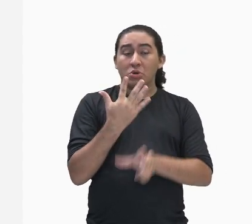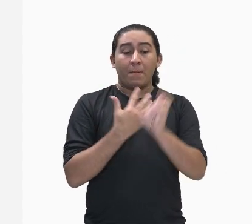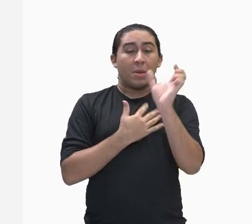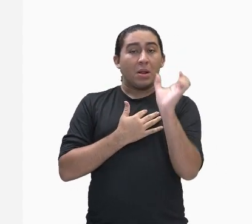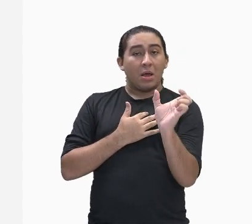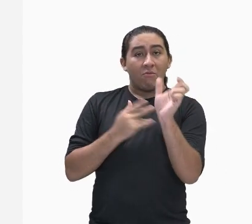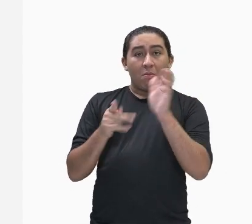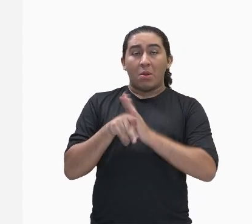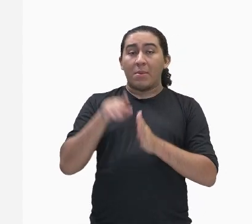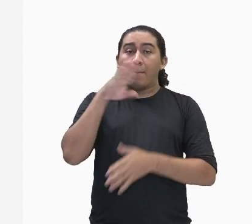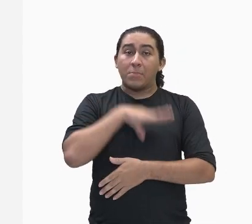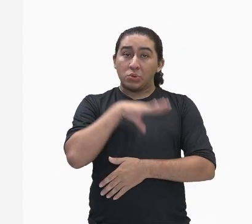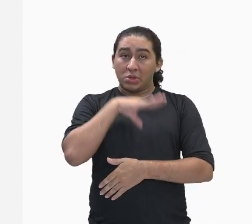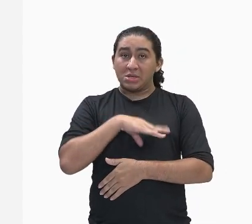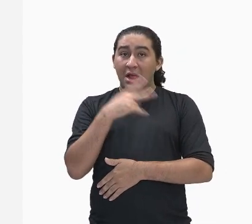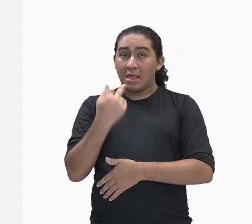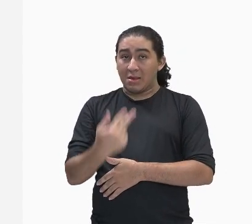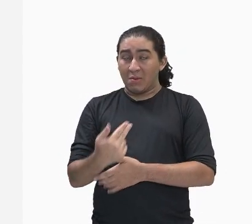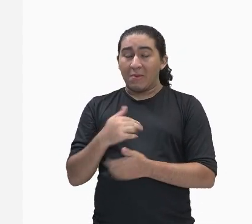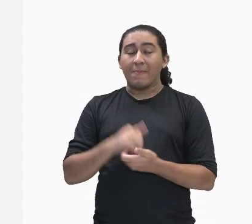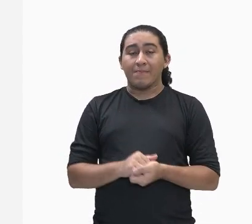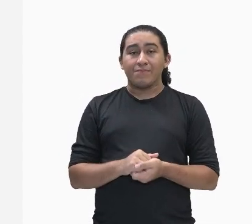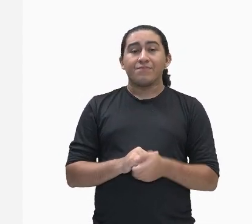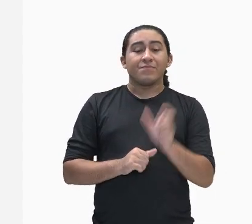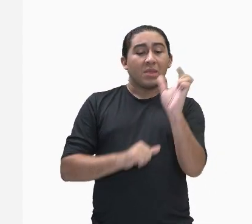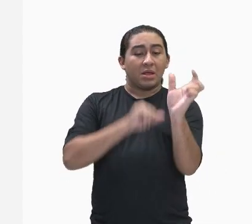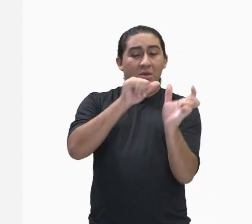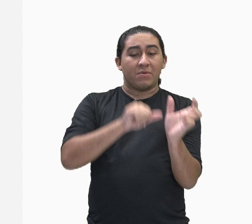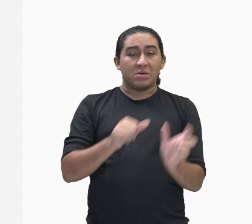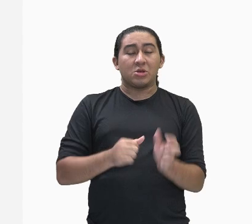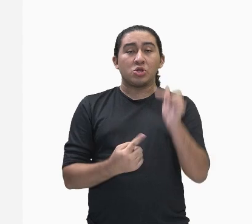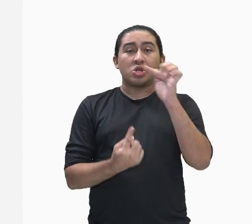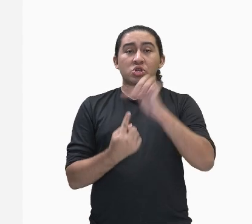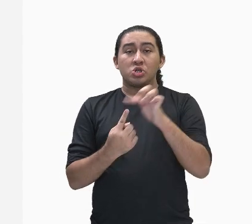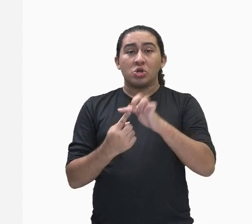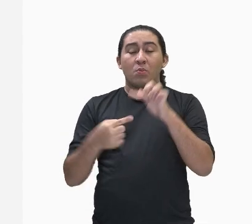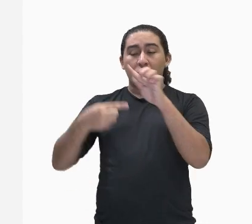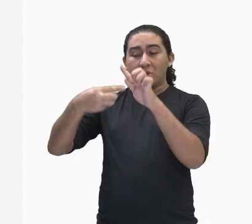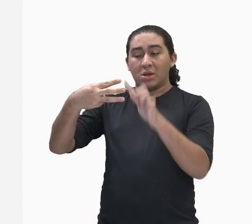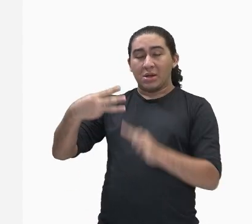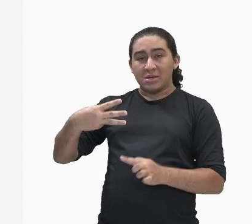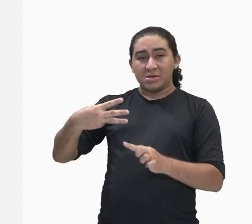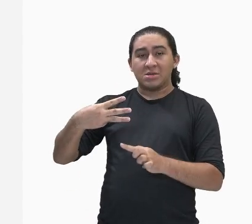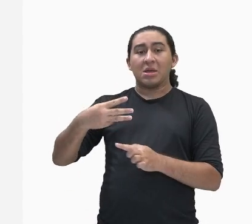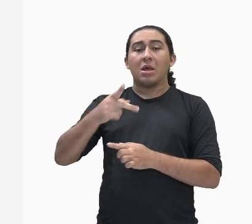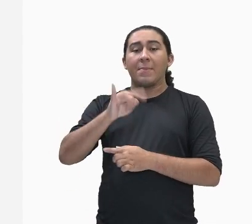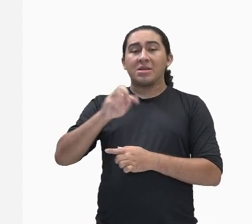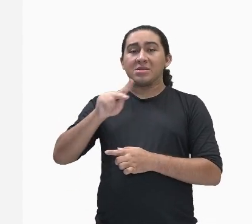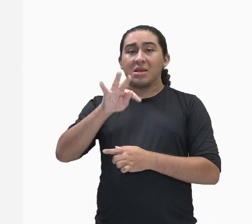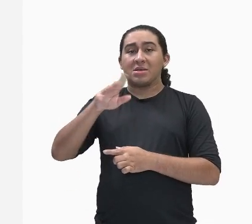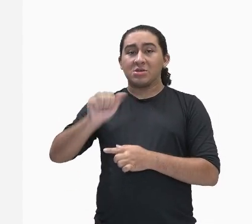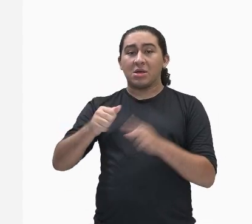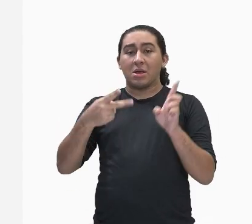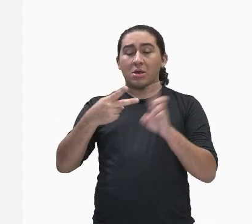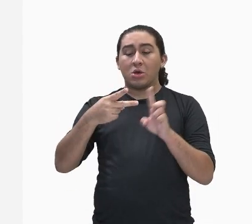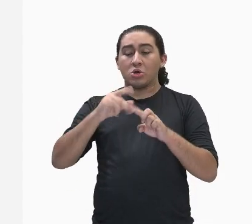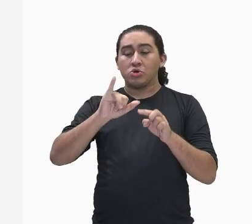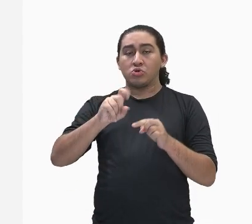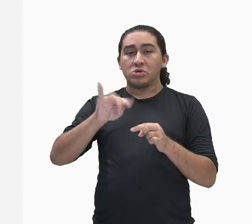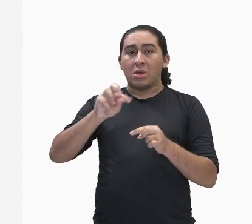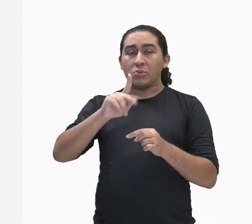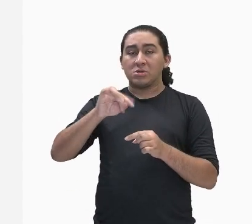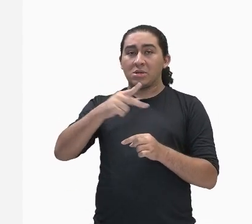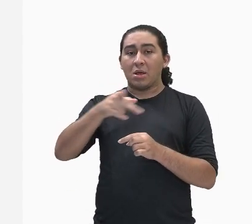da língua portuguesa, derivação parassintética, composição por justaposição